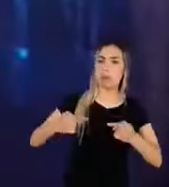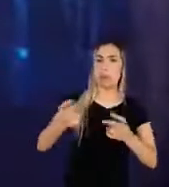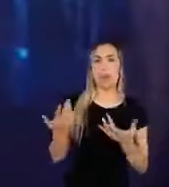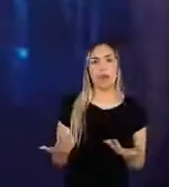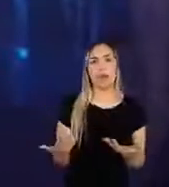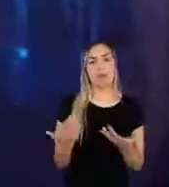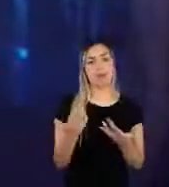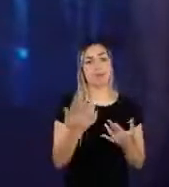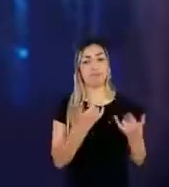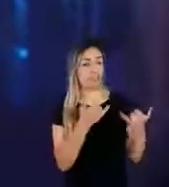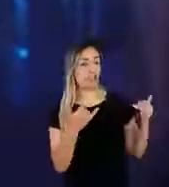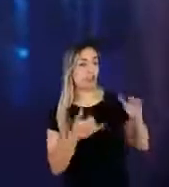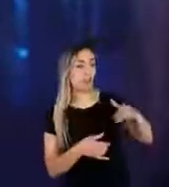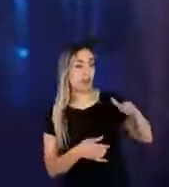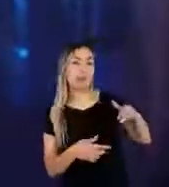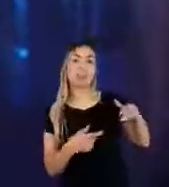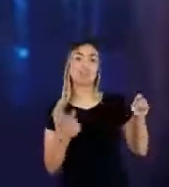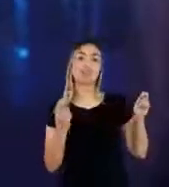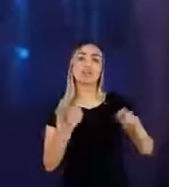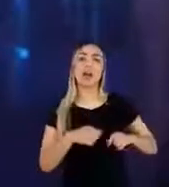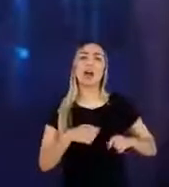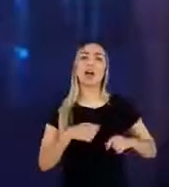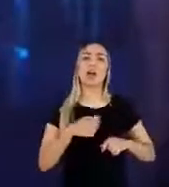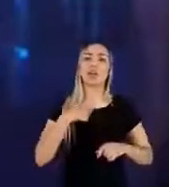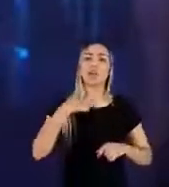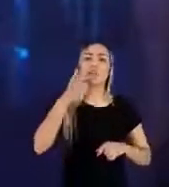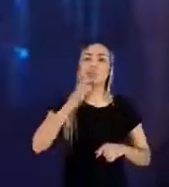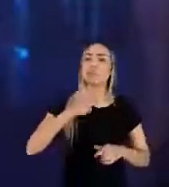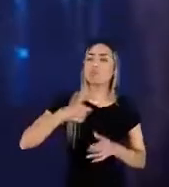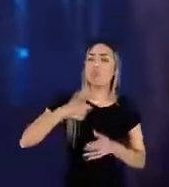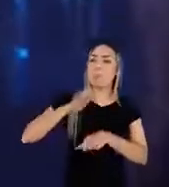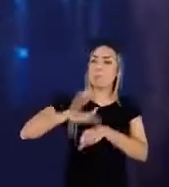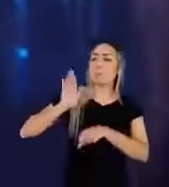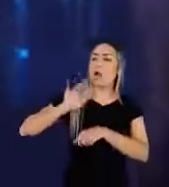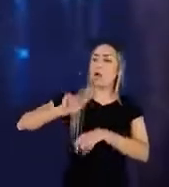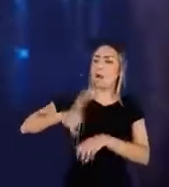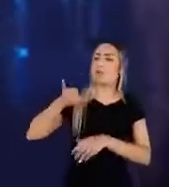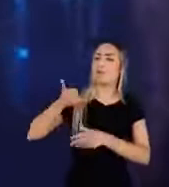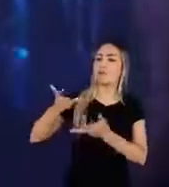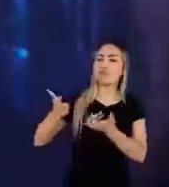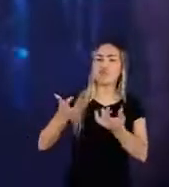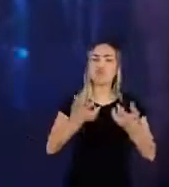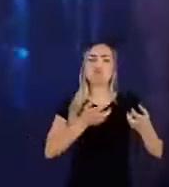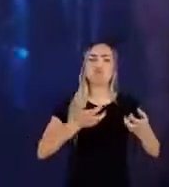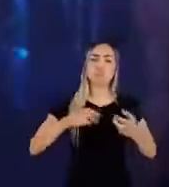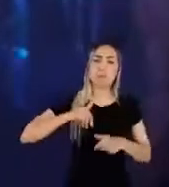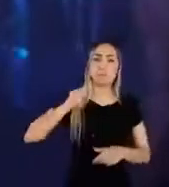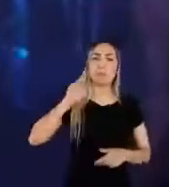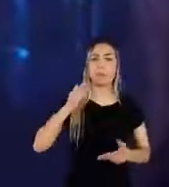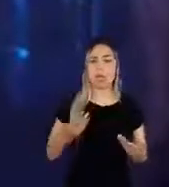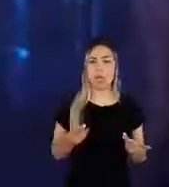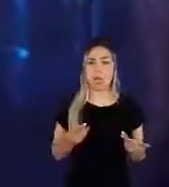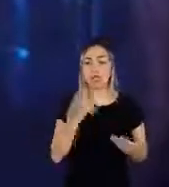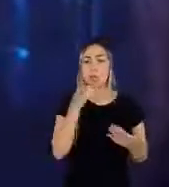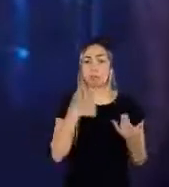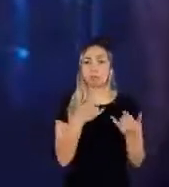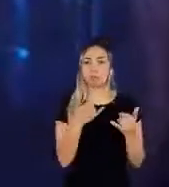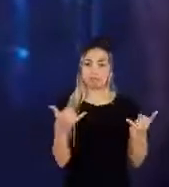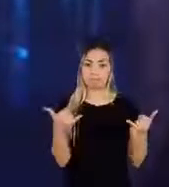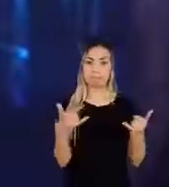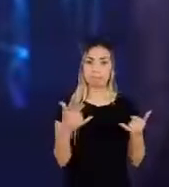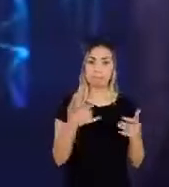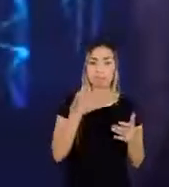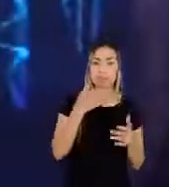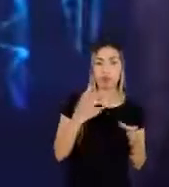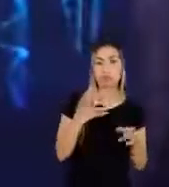a família possa ter um poder de consumo maior. E aí você pega esse tributo que você cobrava na energia e vamos cobrar no produto final, né?